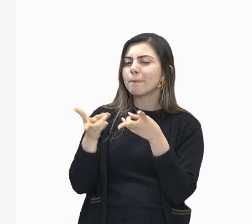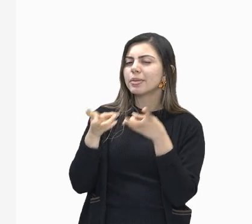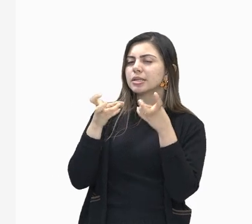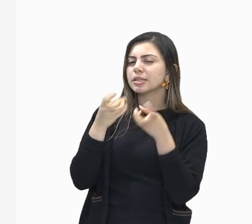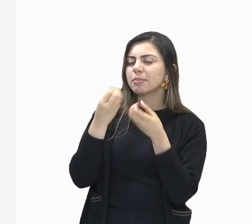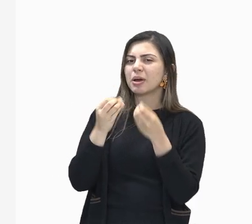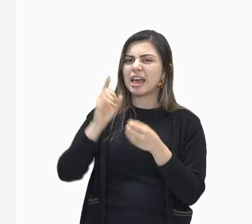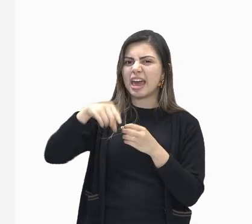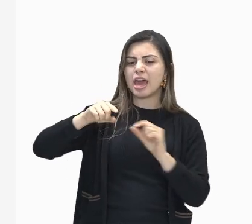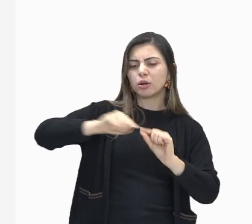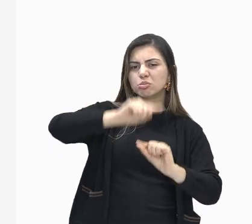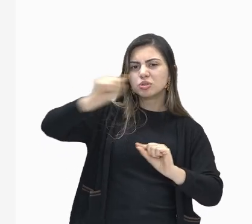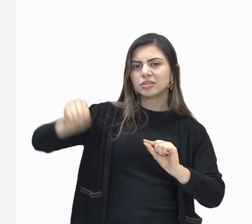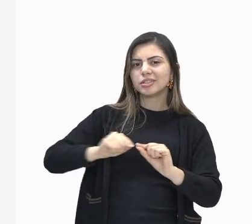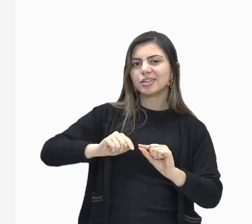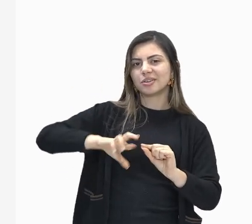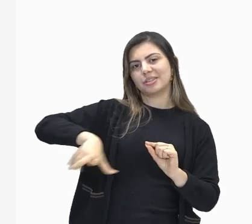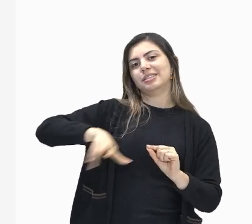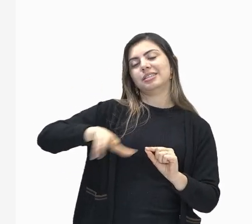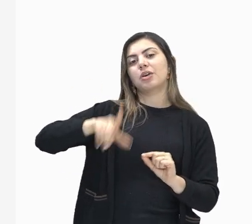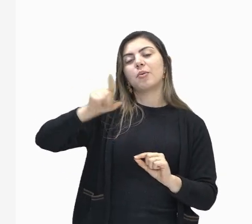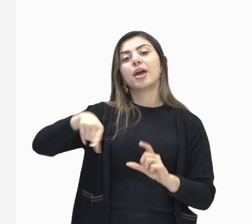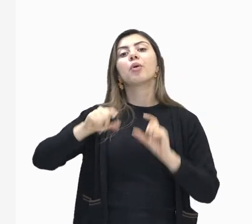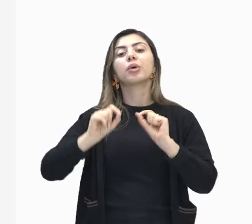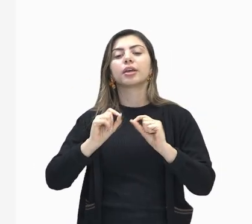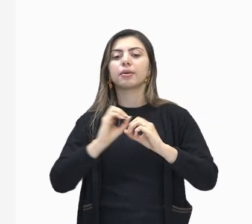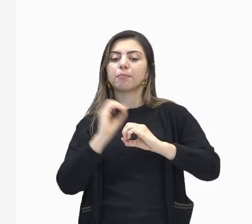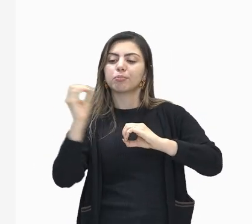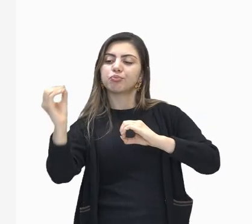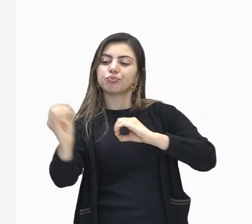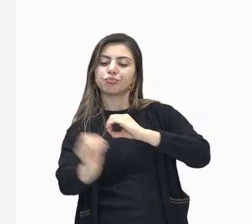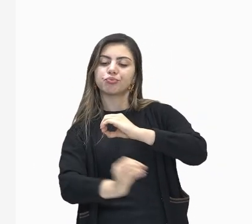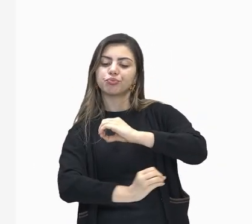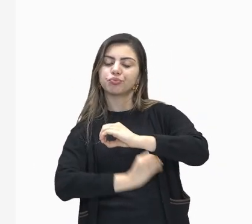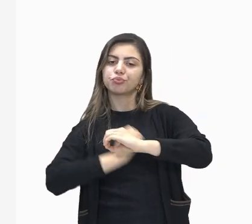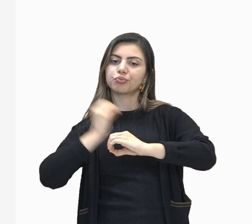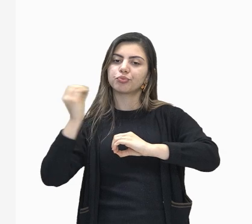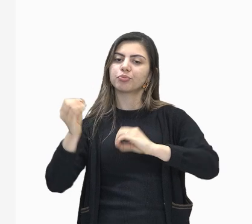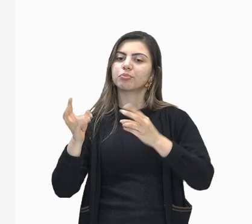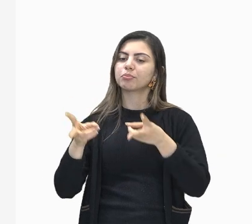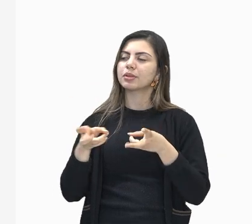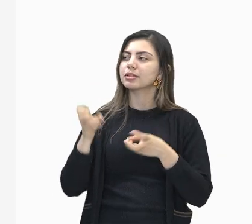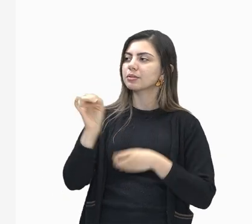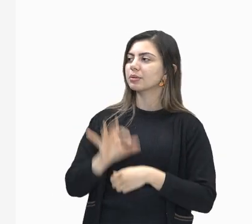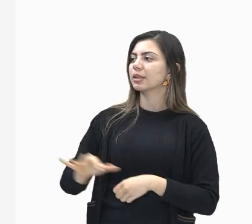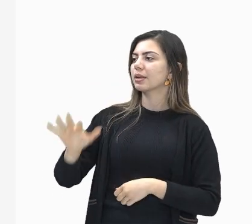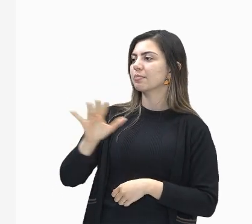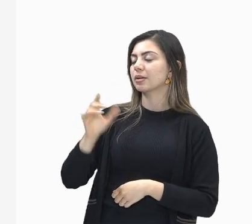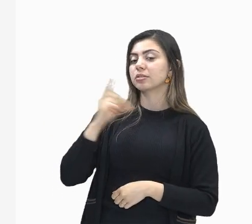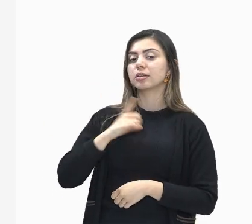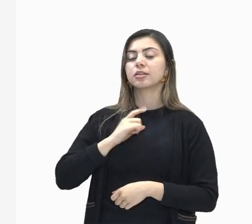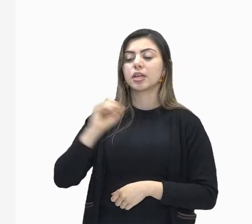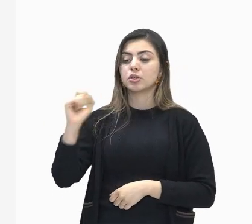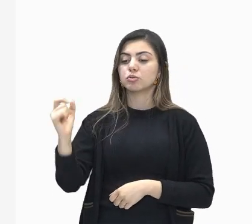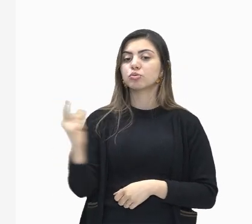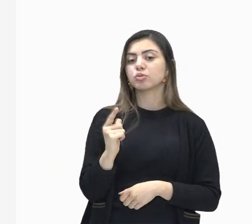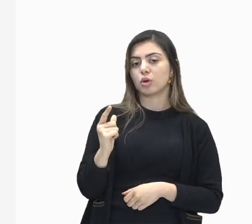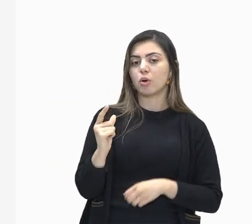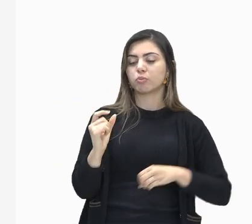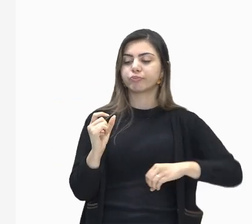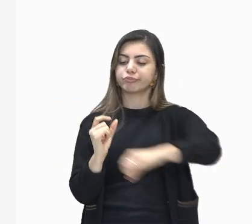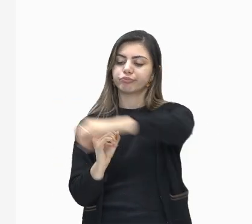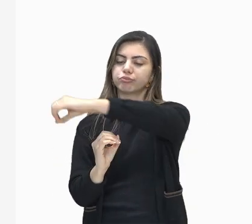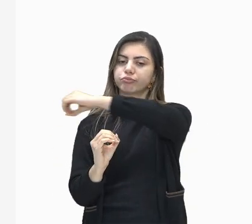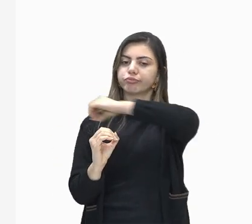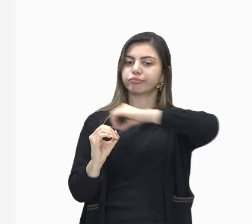é circular, a órbita é elíptica, em torno do Sol, que ocupa um dos focos dessa elipse, e aí você tem